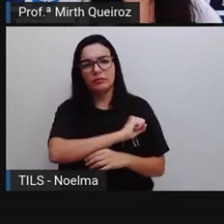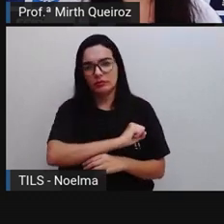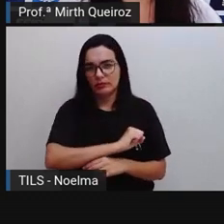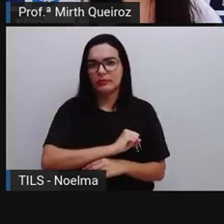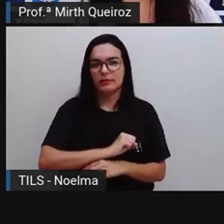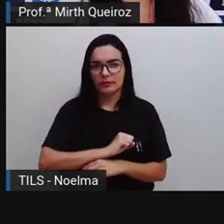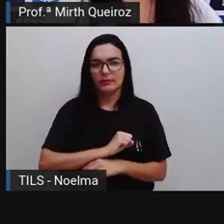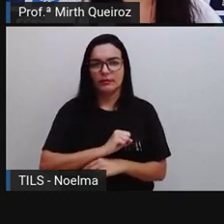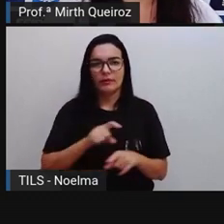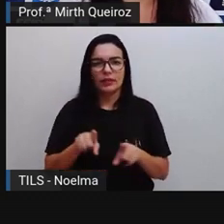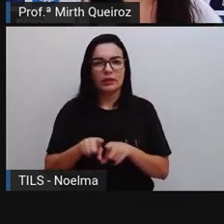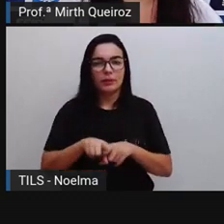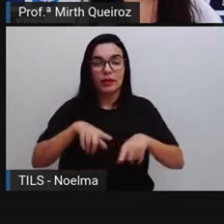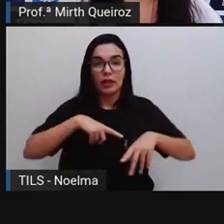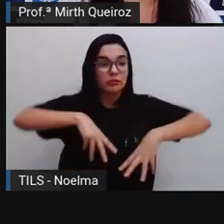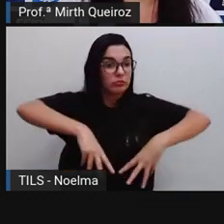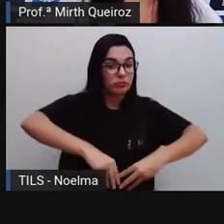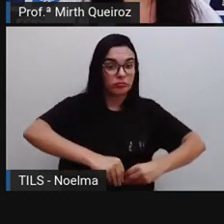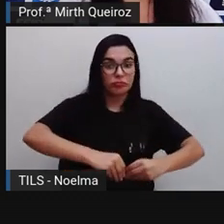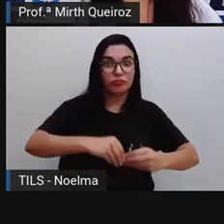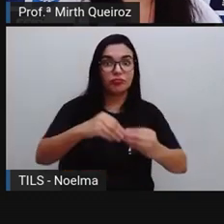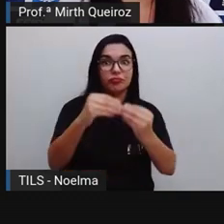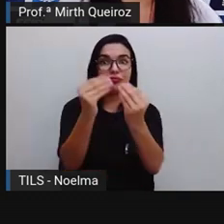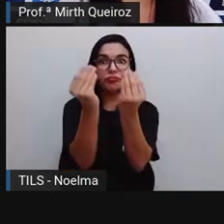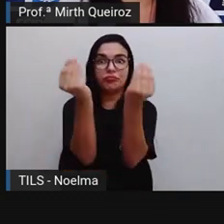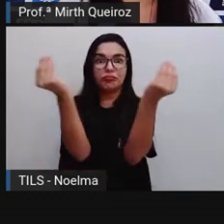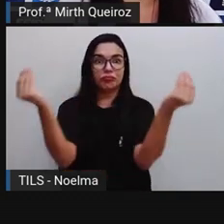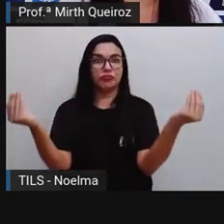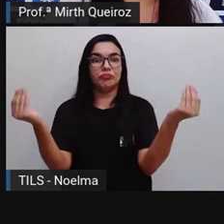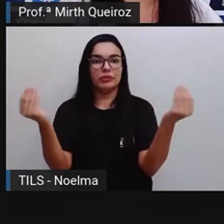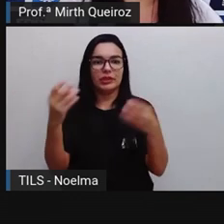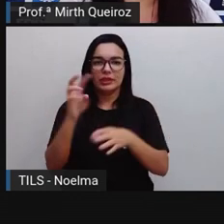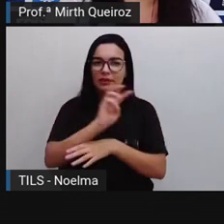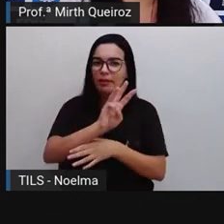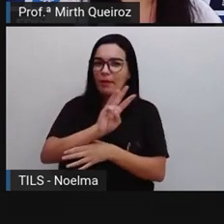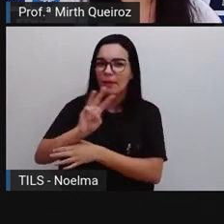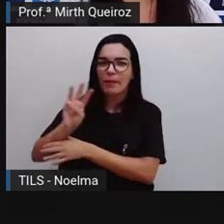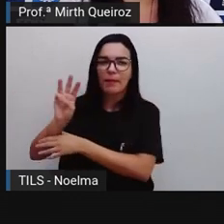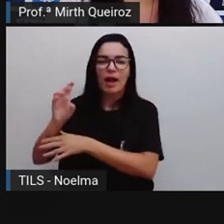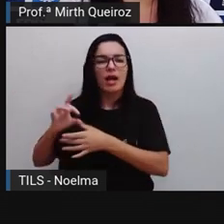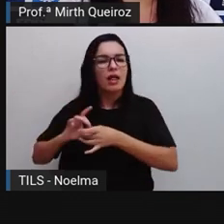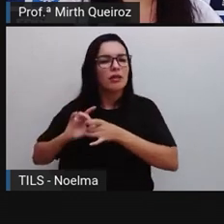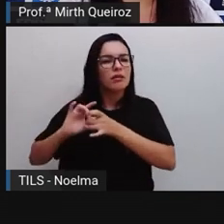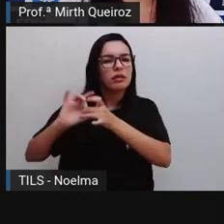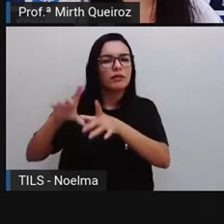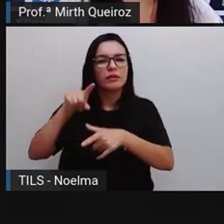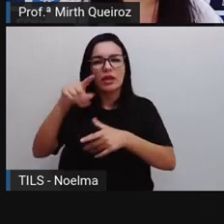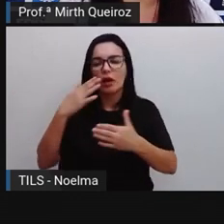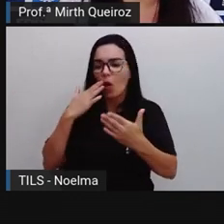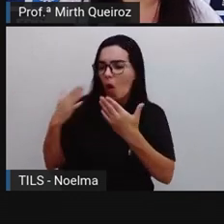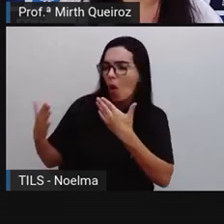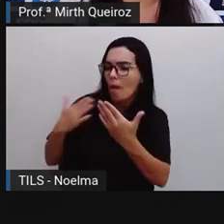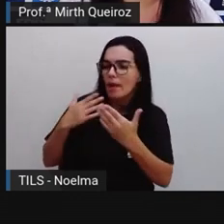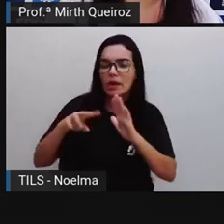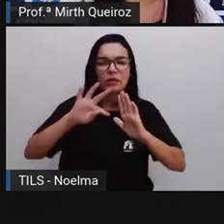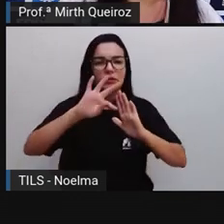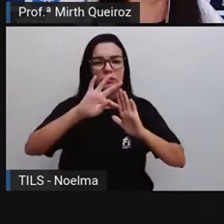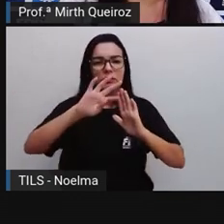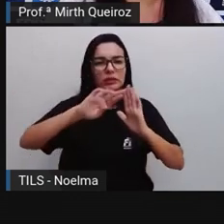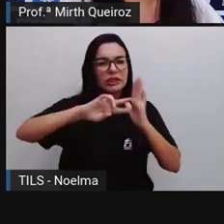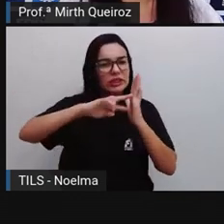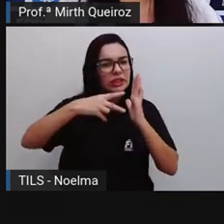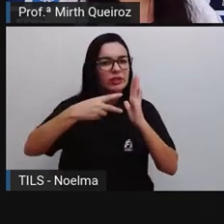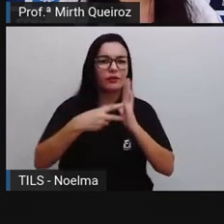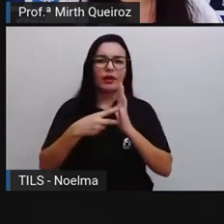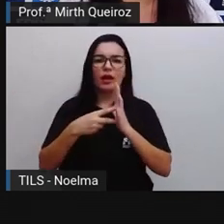vamos ter também um leque aí de sites, né, disponíveis aí para a gente estar comparando aí os significados aí